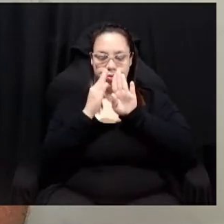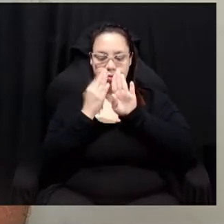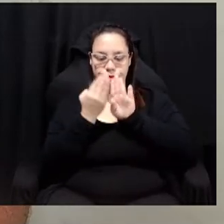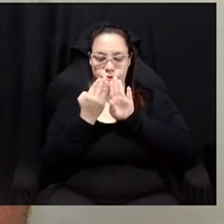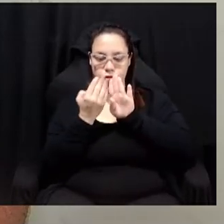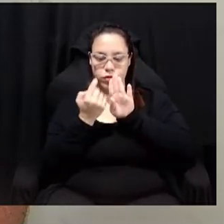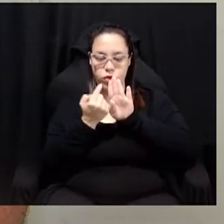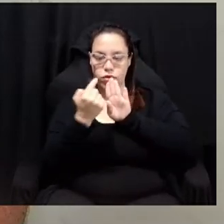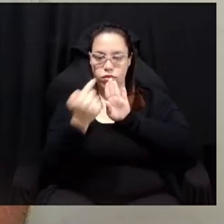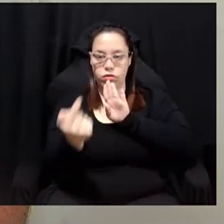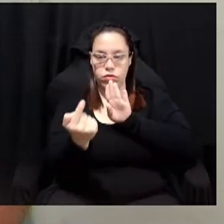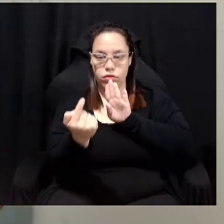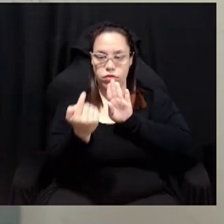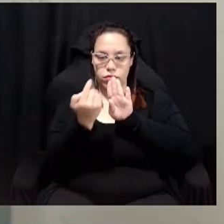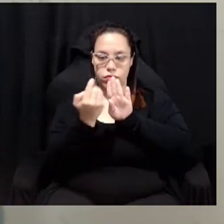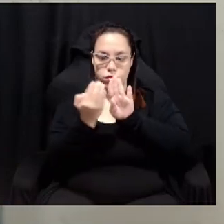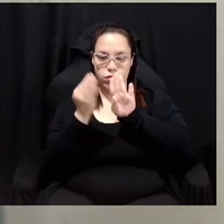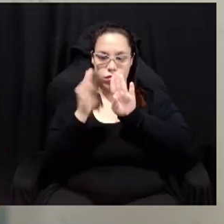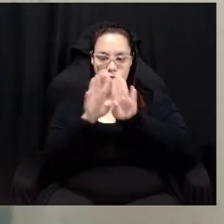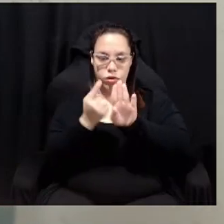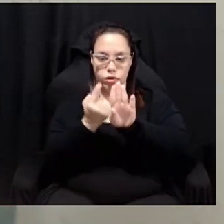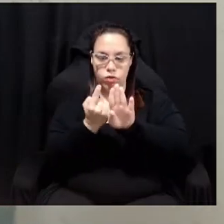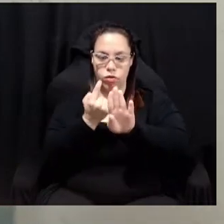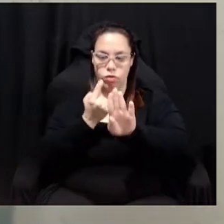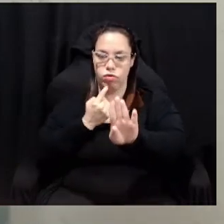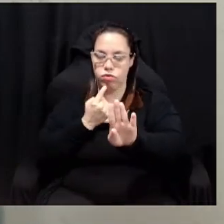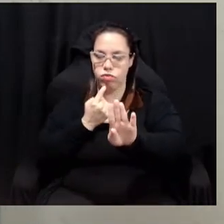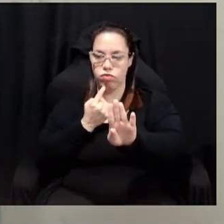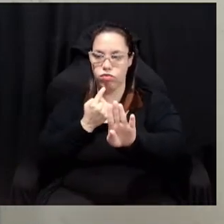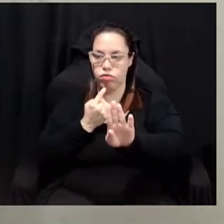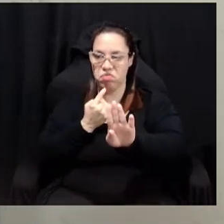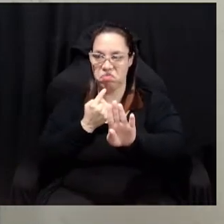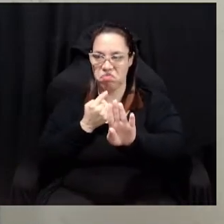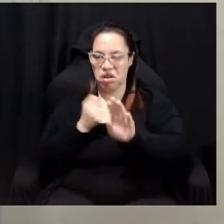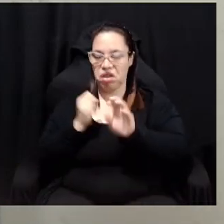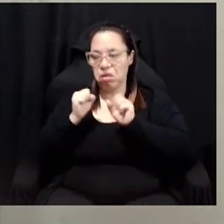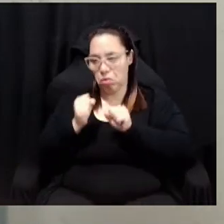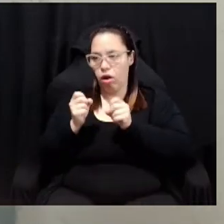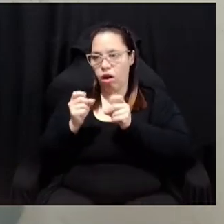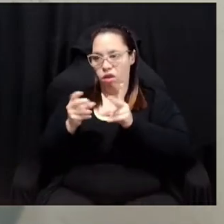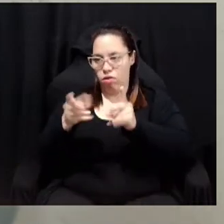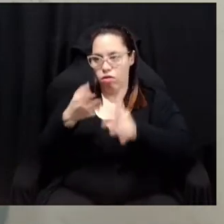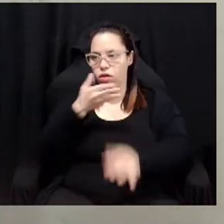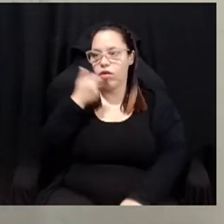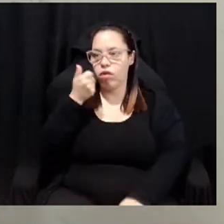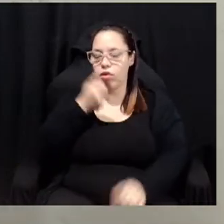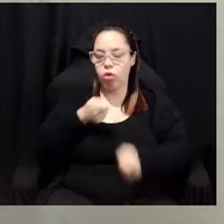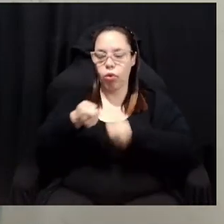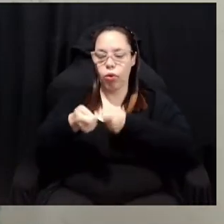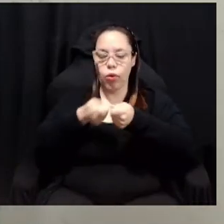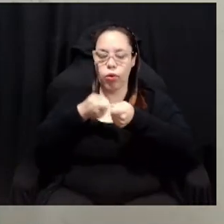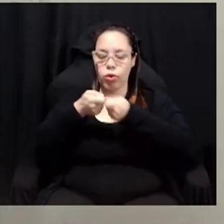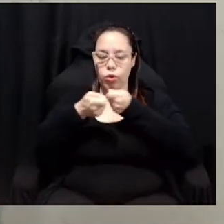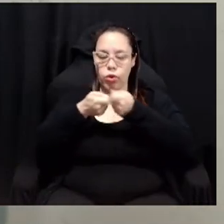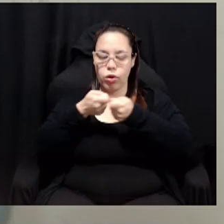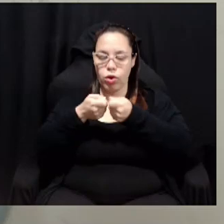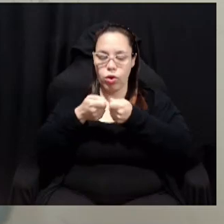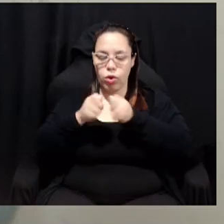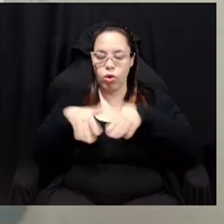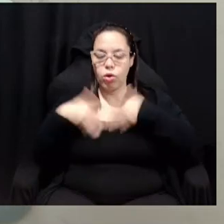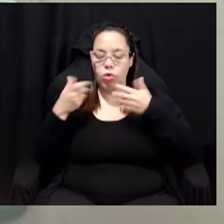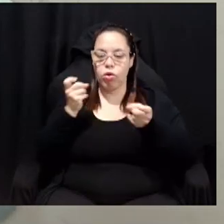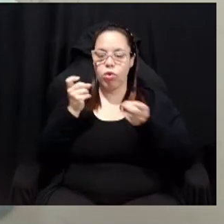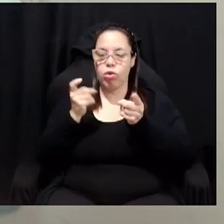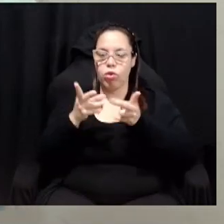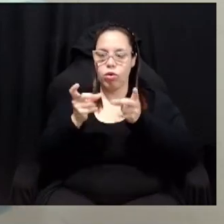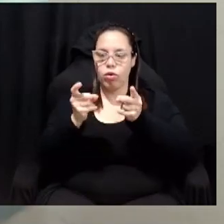seus controles, nos sistemas, para que eu possa vender melhor, para que eu possa controlar melhor quando eu estou vendendo no e-commerce, eu